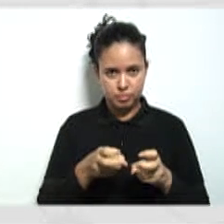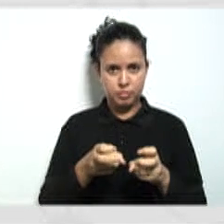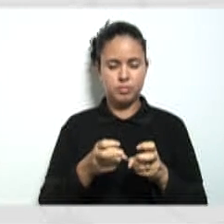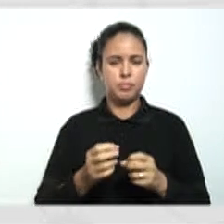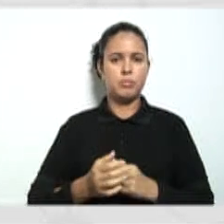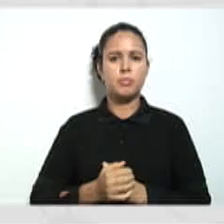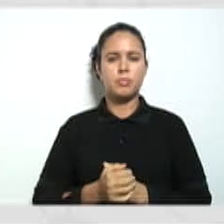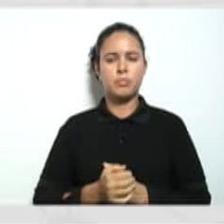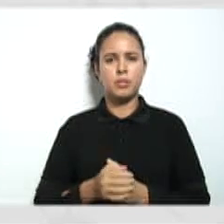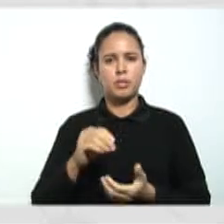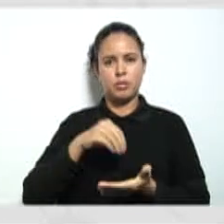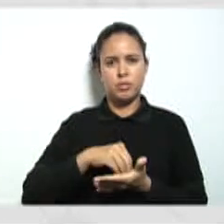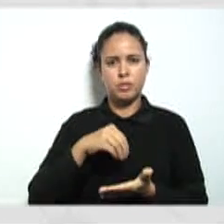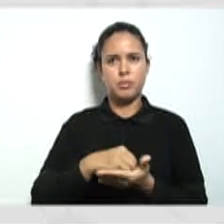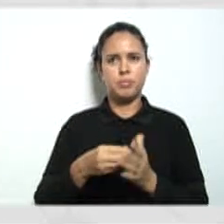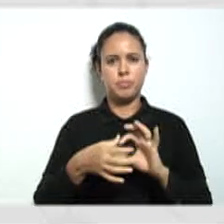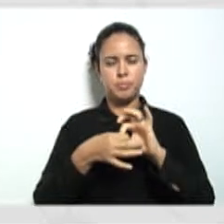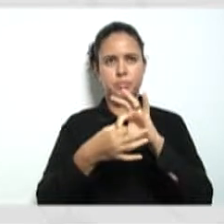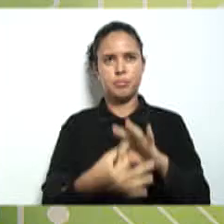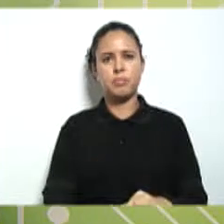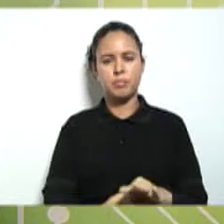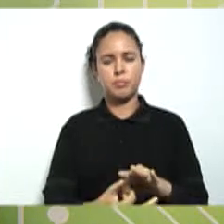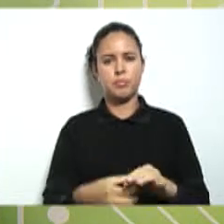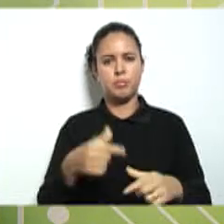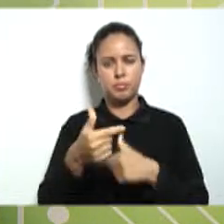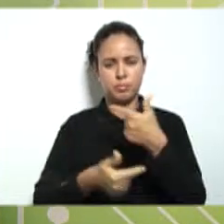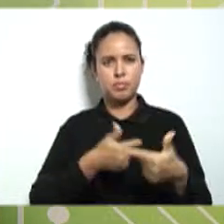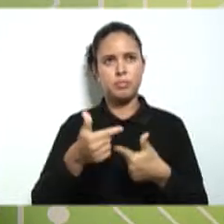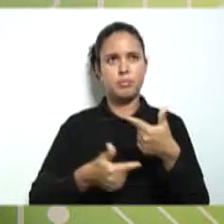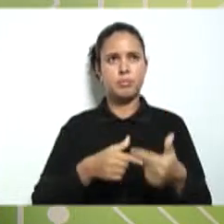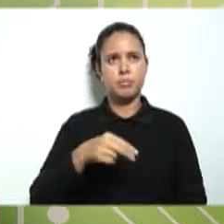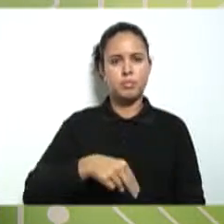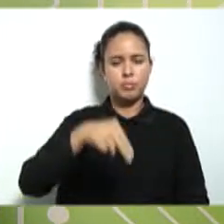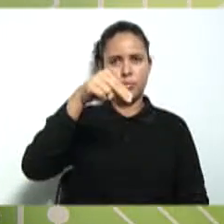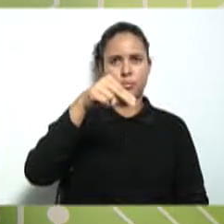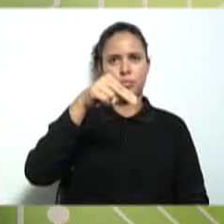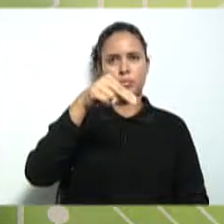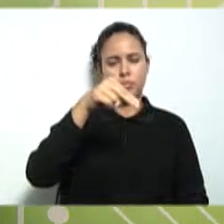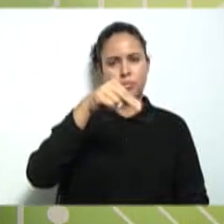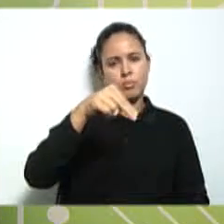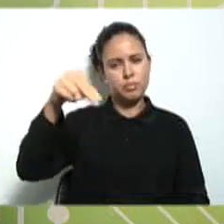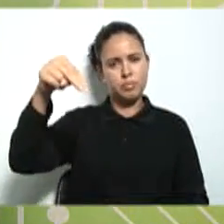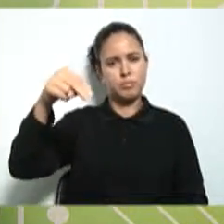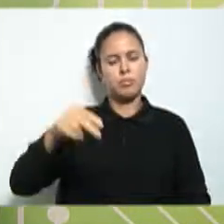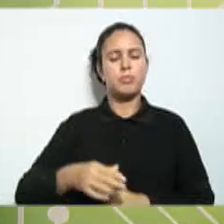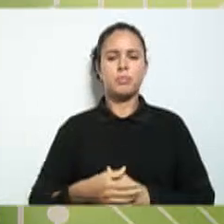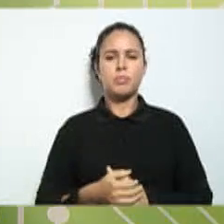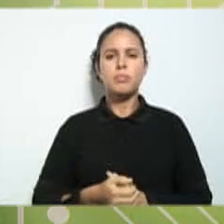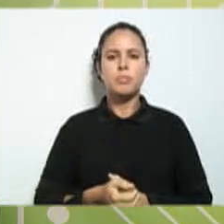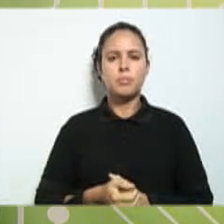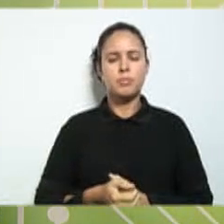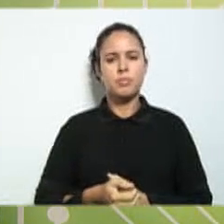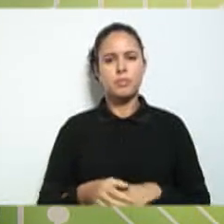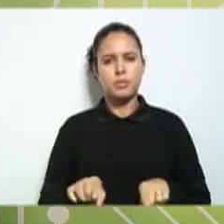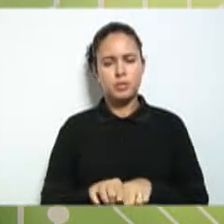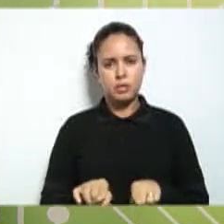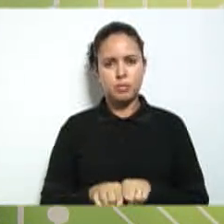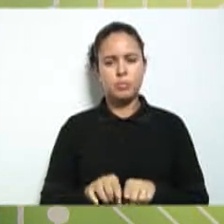de cooperação entre as pessoas que estão atuando na região Norte e Nordeste, se comparado à região Sul e Sudeste. Tem a ver com as nossas